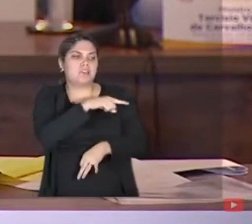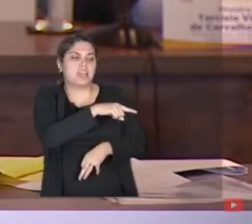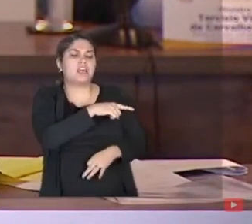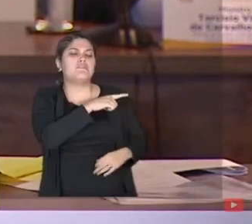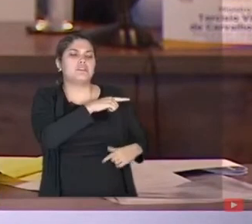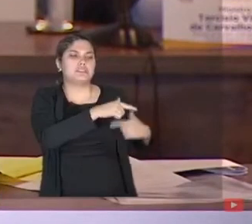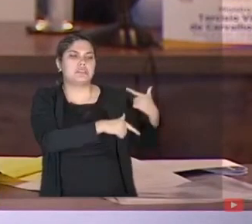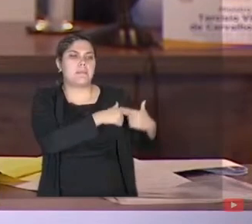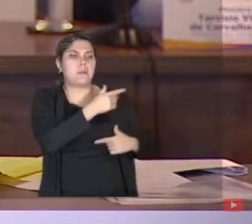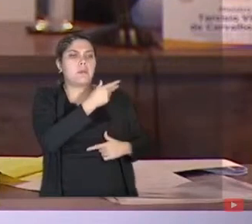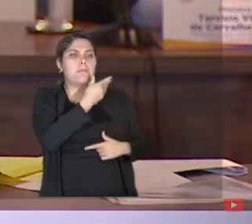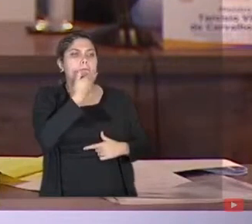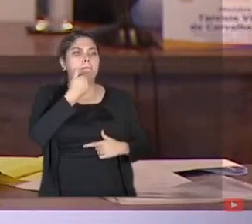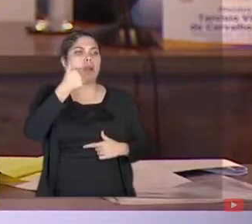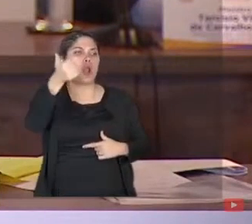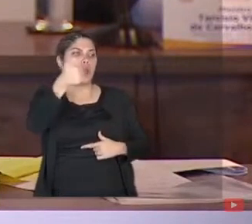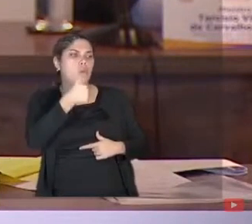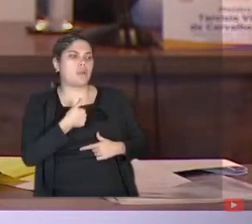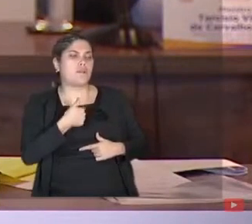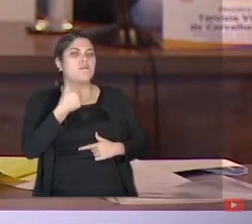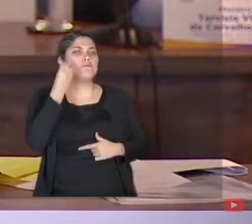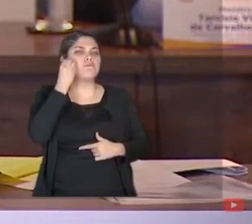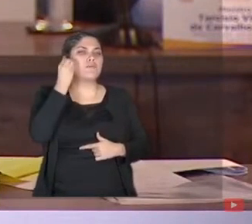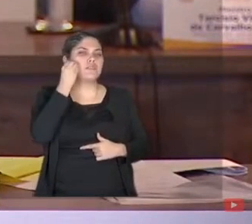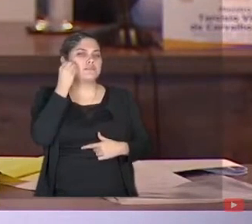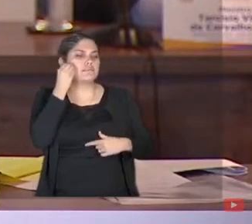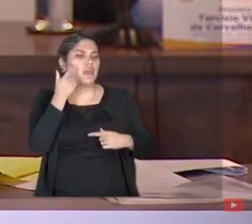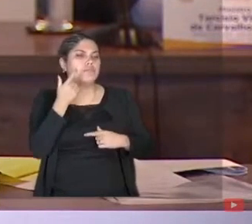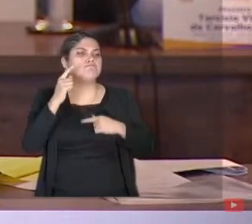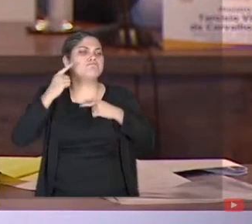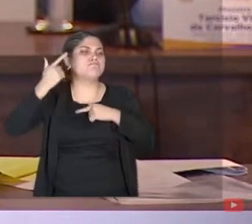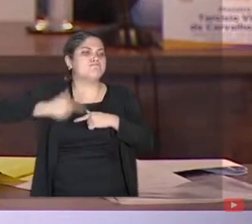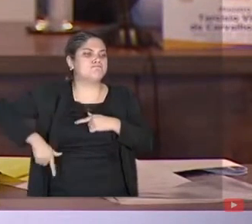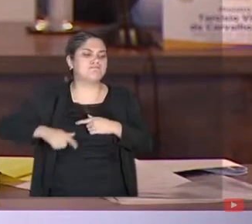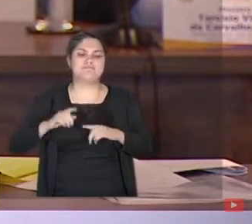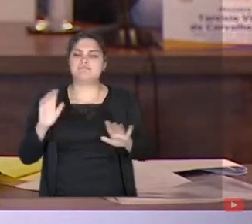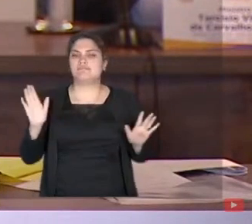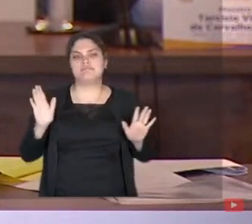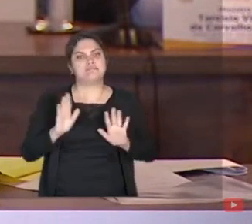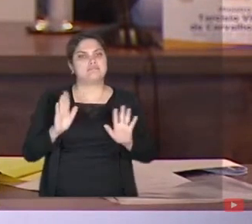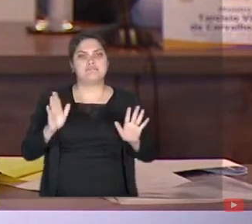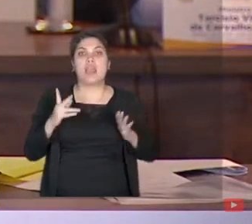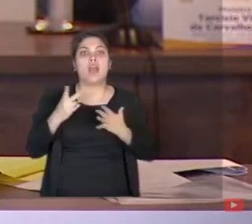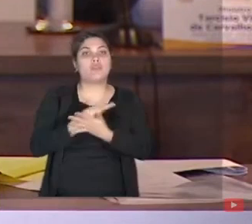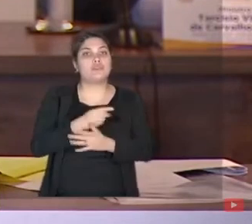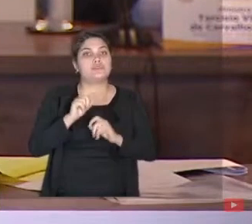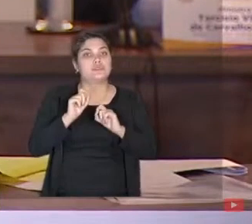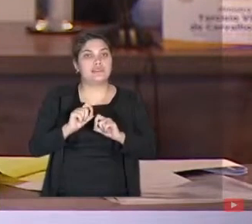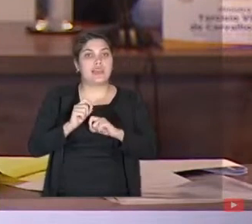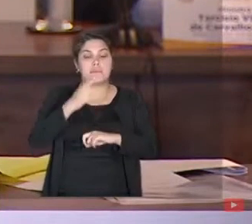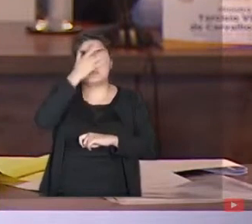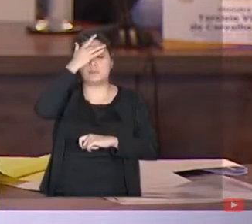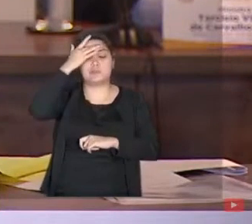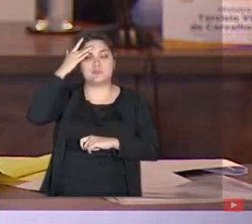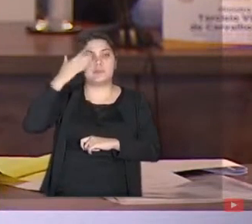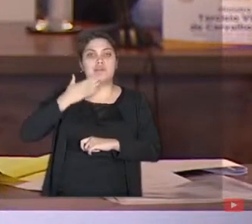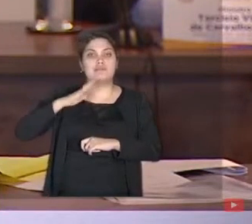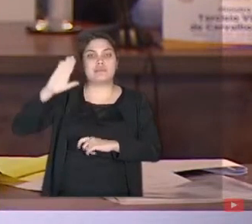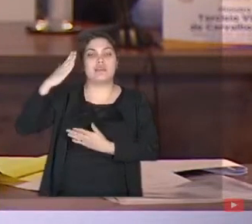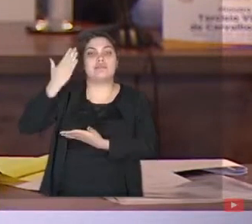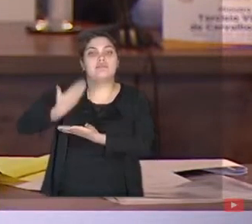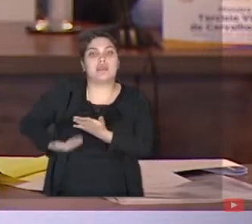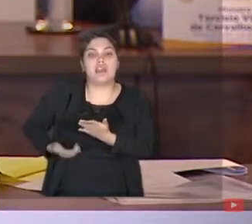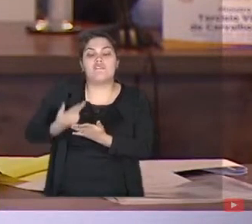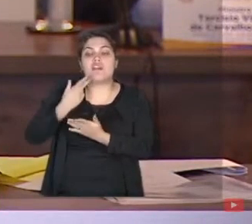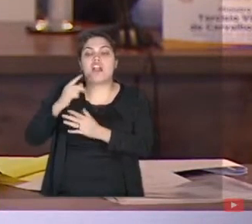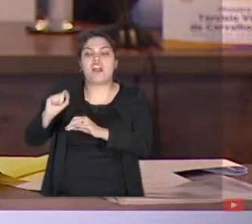fez uma campanha melhor que eu, vou tentar da próxima vez. Muito frequentemente, os candidatos derrotados, eles